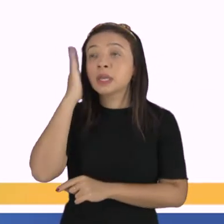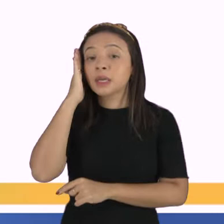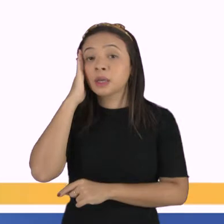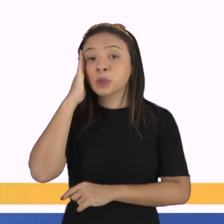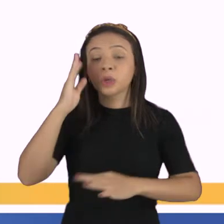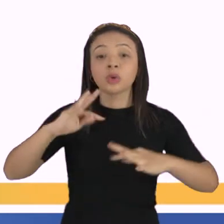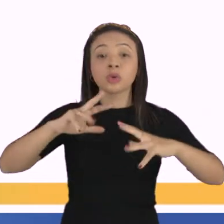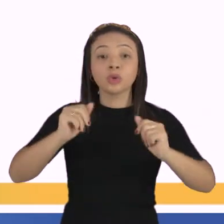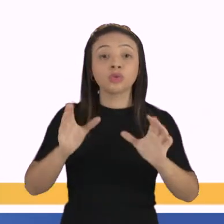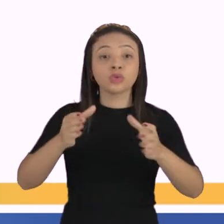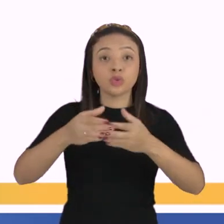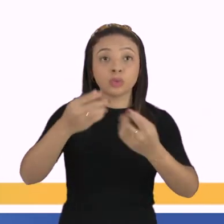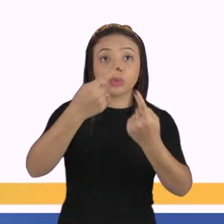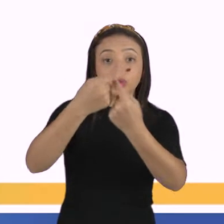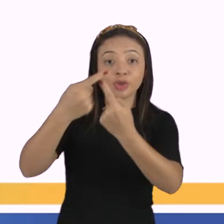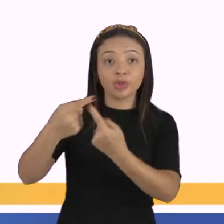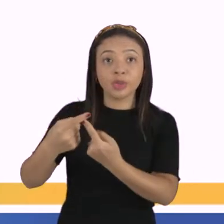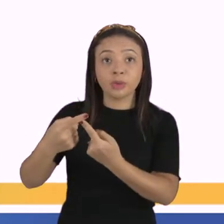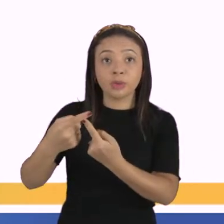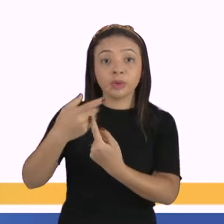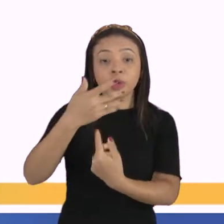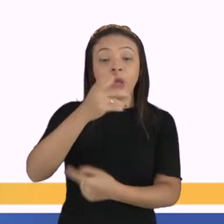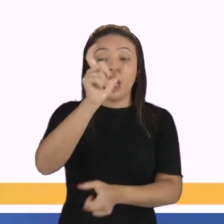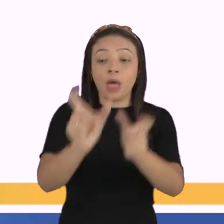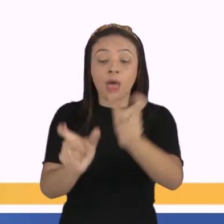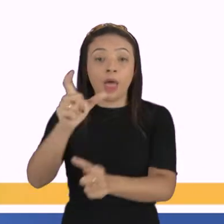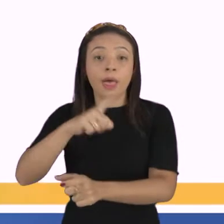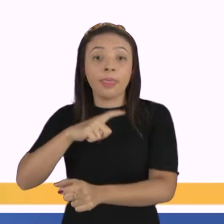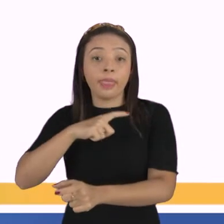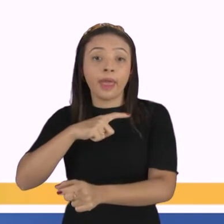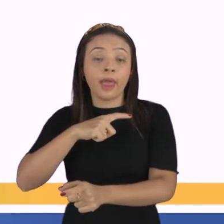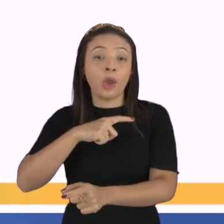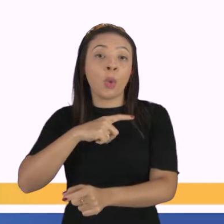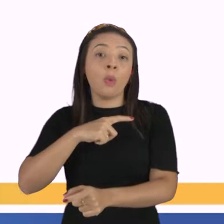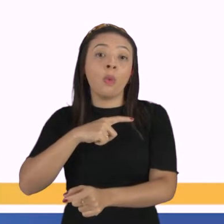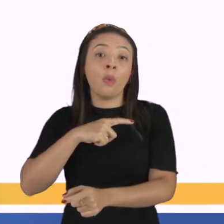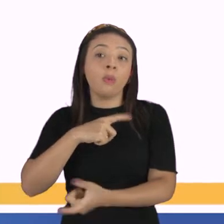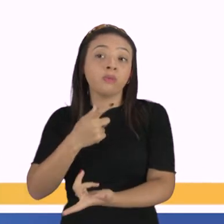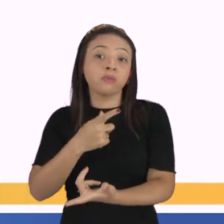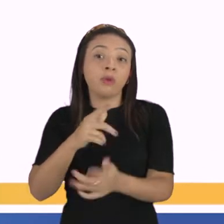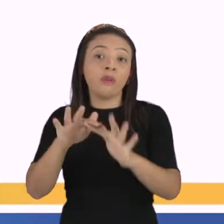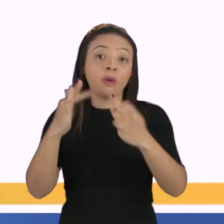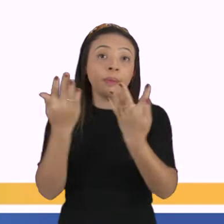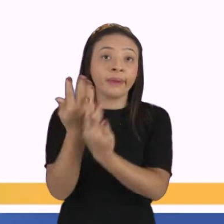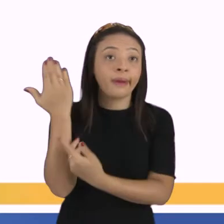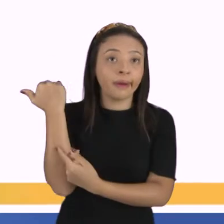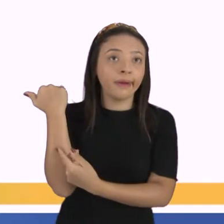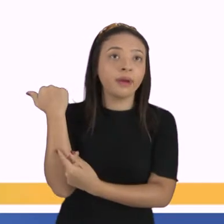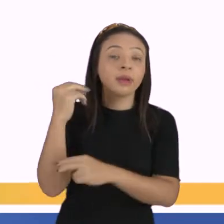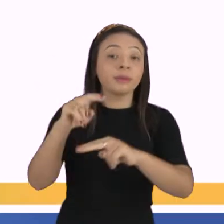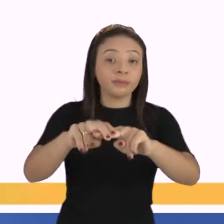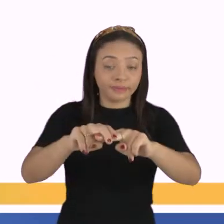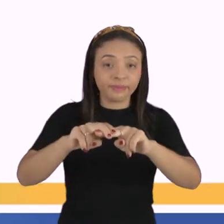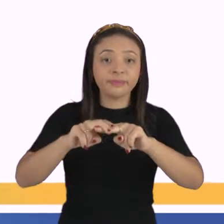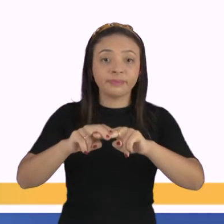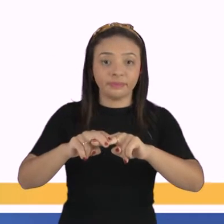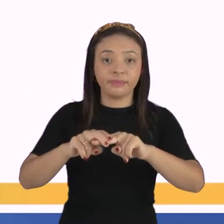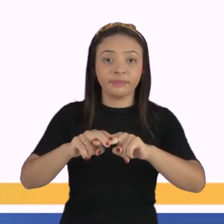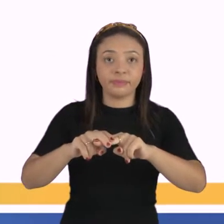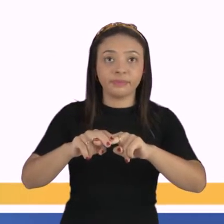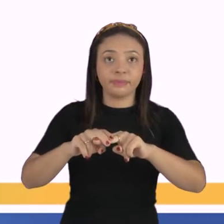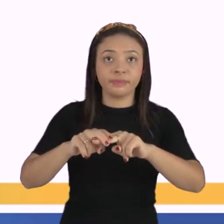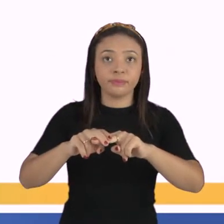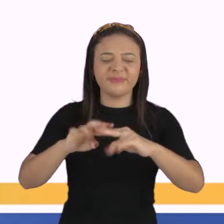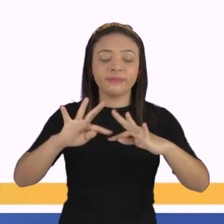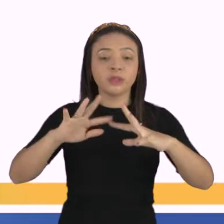de espécies, os indivíduos eles possuem um ancestral em comum, em algum momento da história evolutiva. Assim,